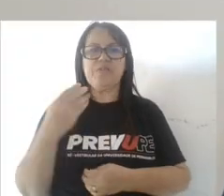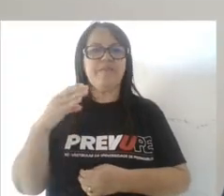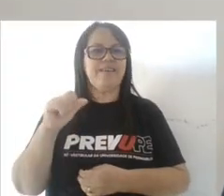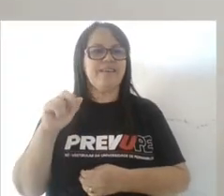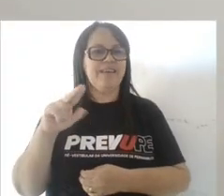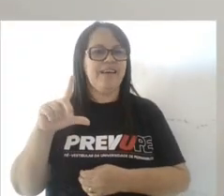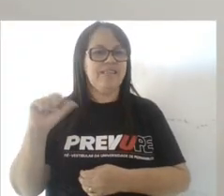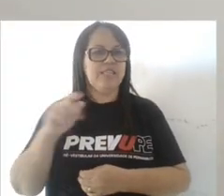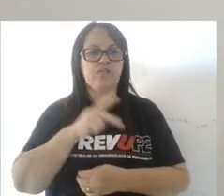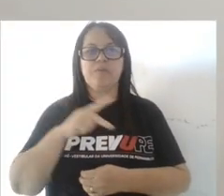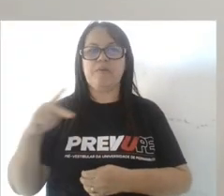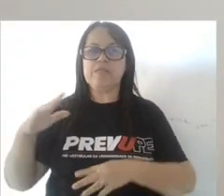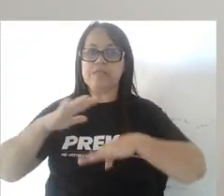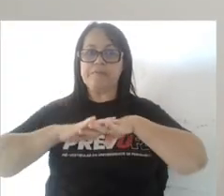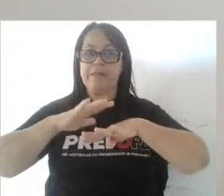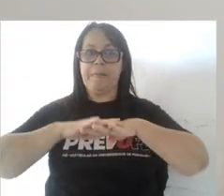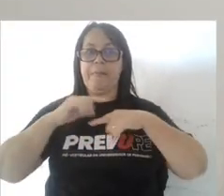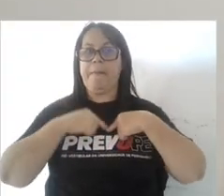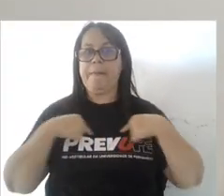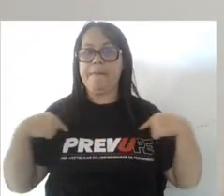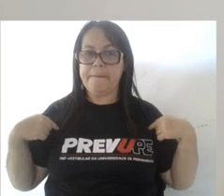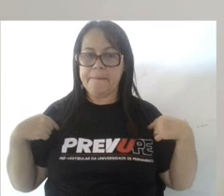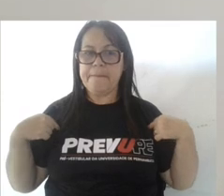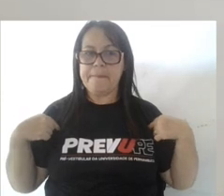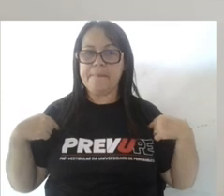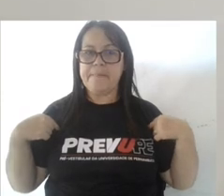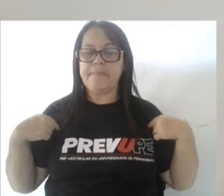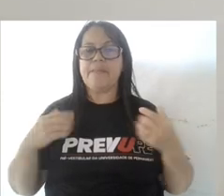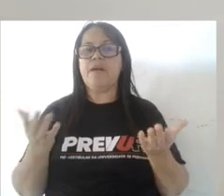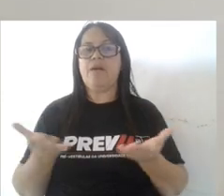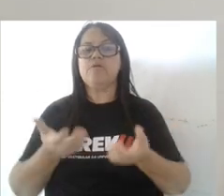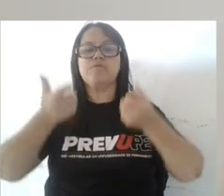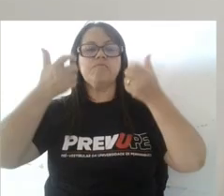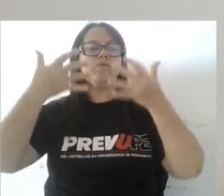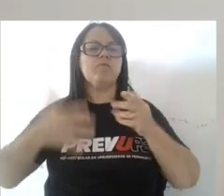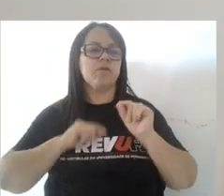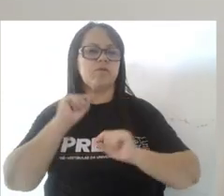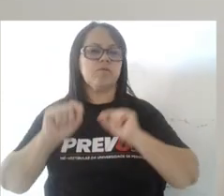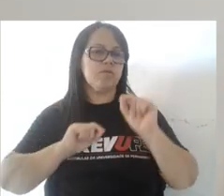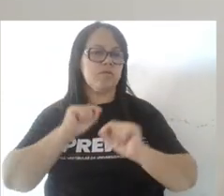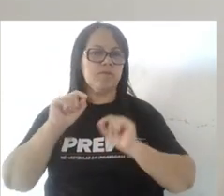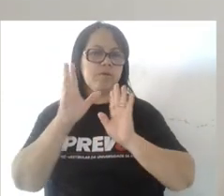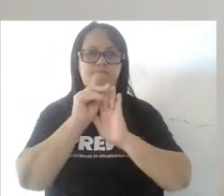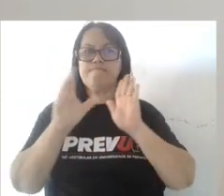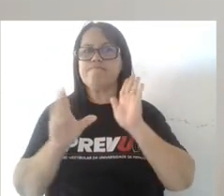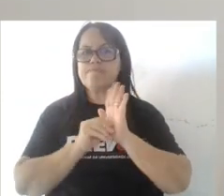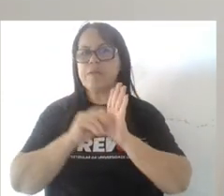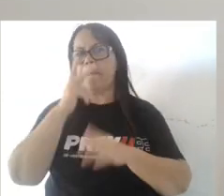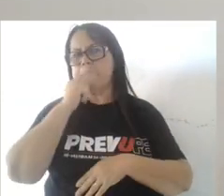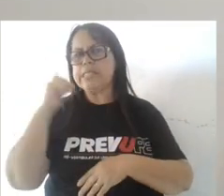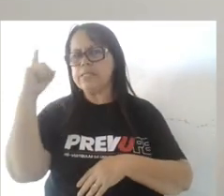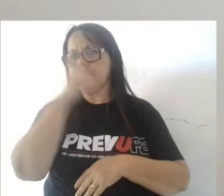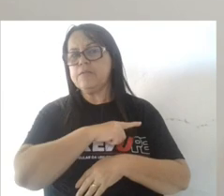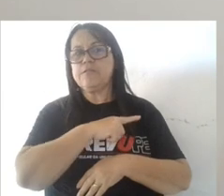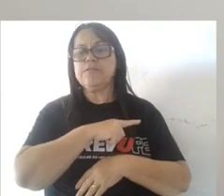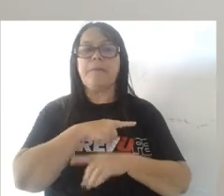Olá, pessoal. Sou Carla Moura, professora formadora de matemática do Prevup. No vídeo de hoje, vamos falar sobre um conteúdo